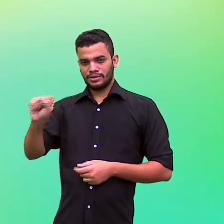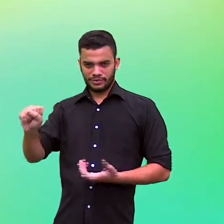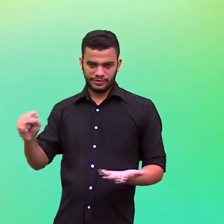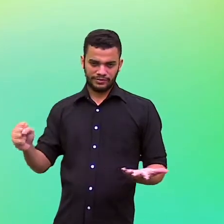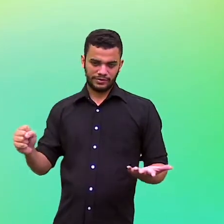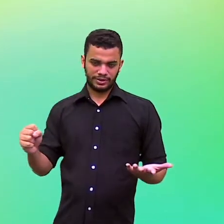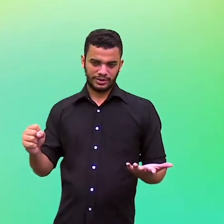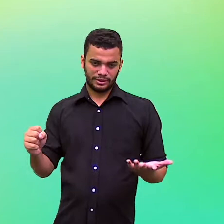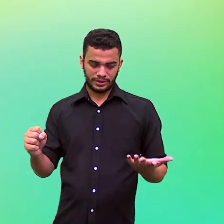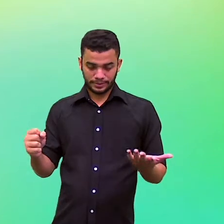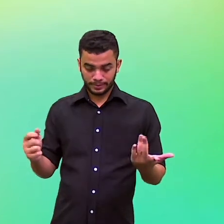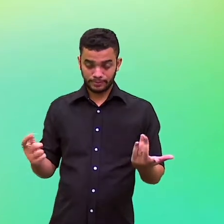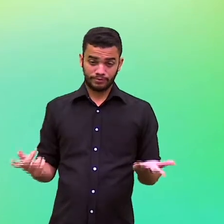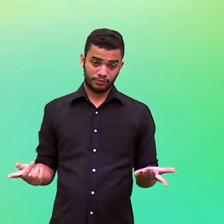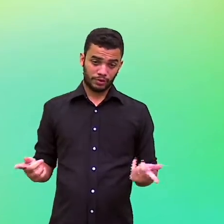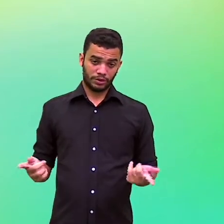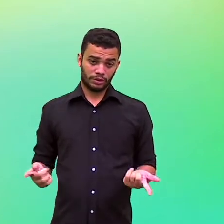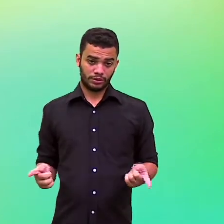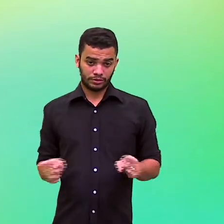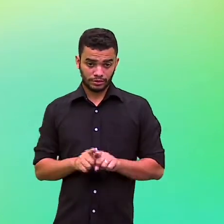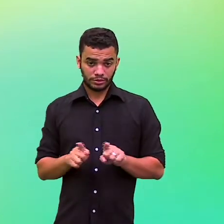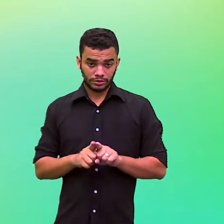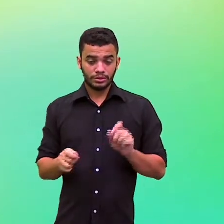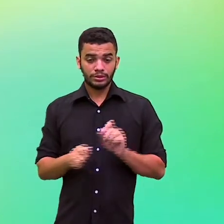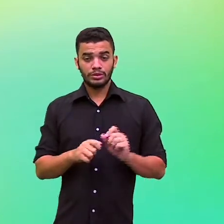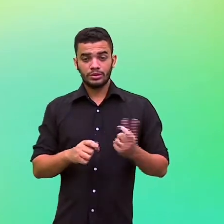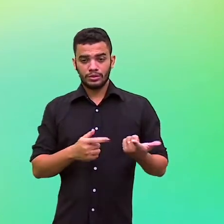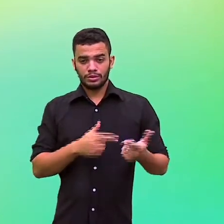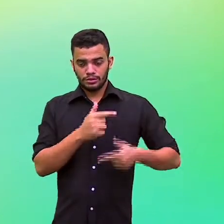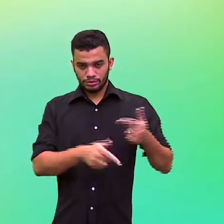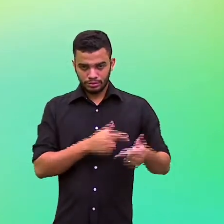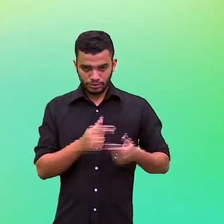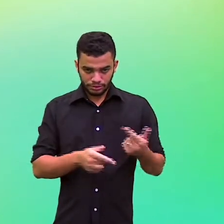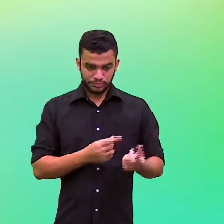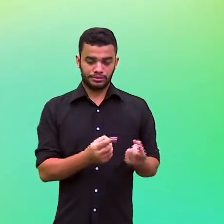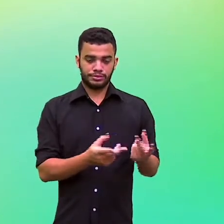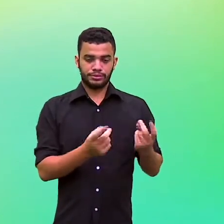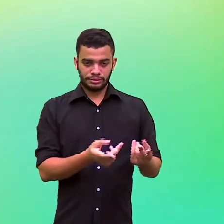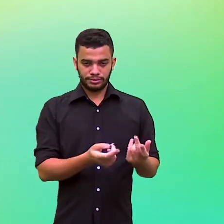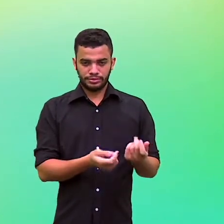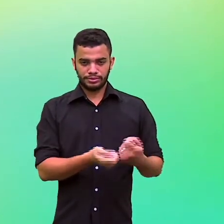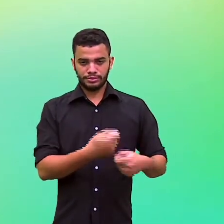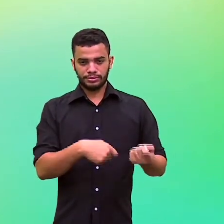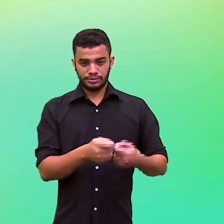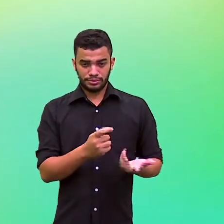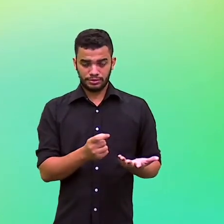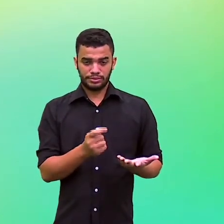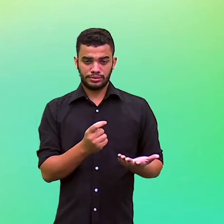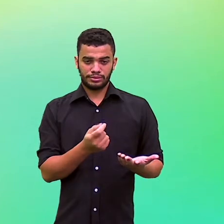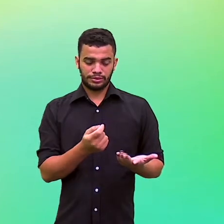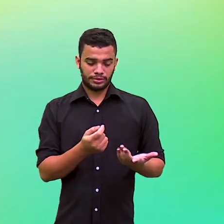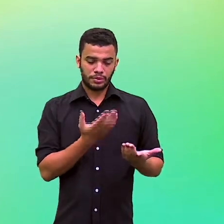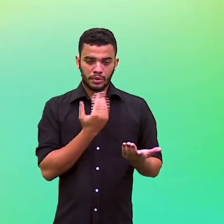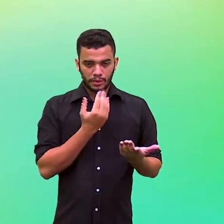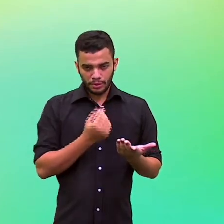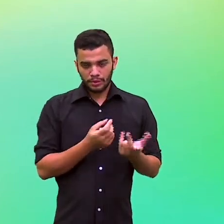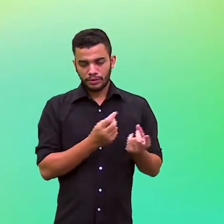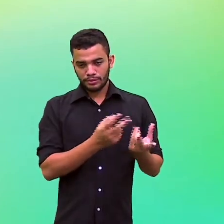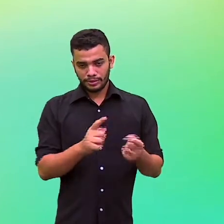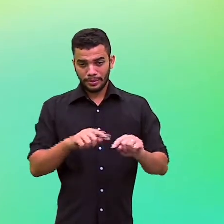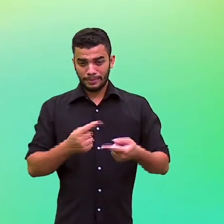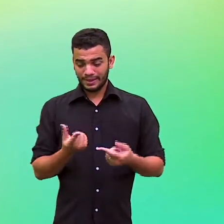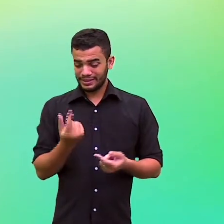carne seca, o charque. Porém, os impostos do Brasil eram altos e os países que faziam divisa com o